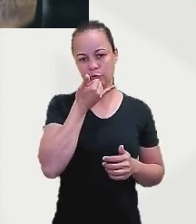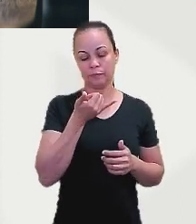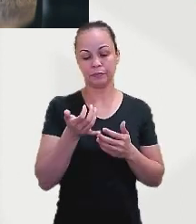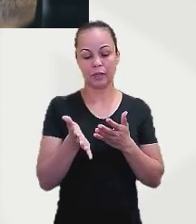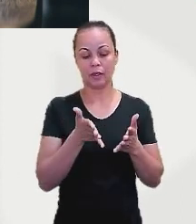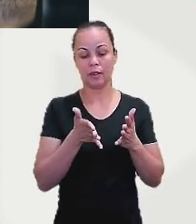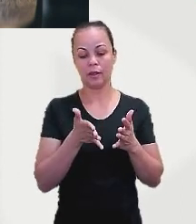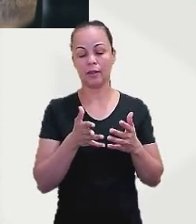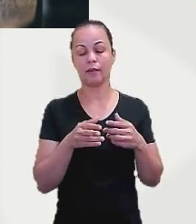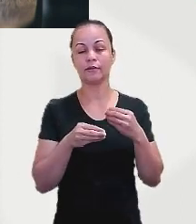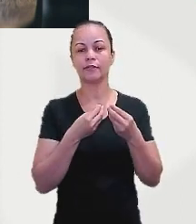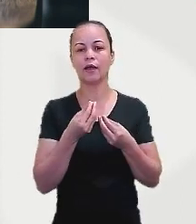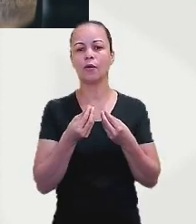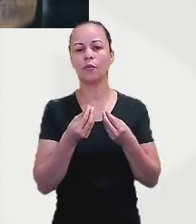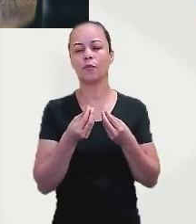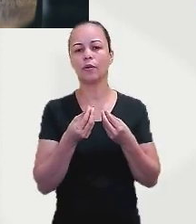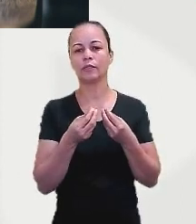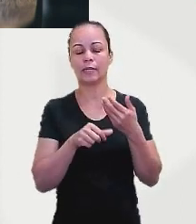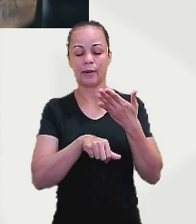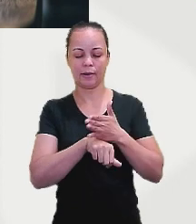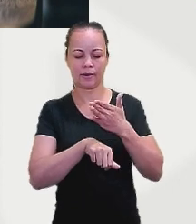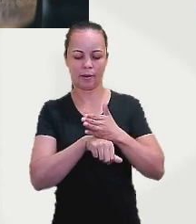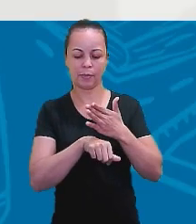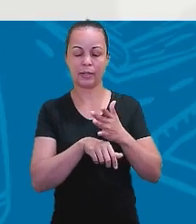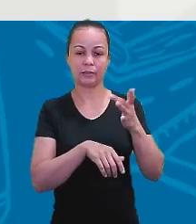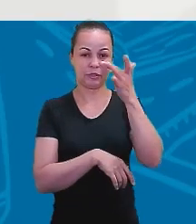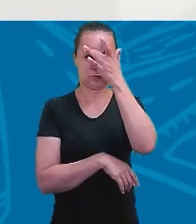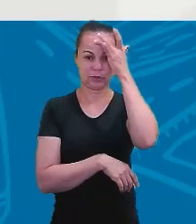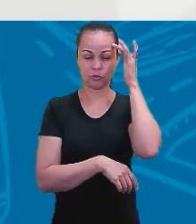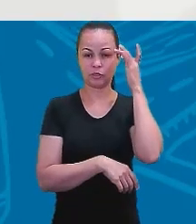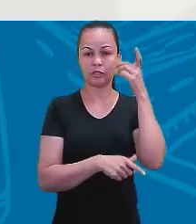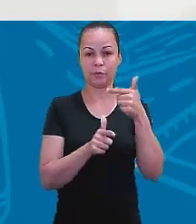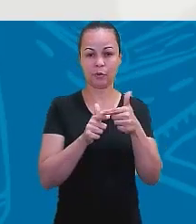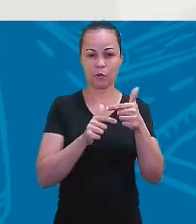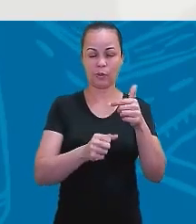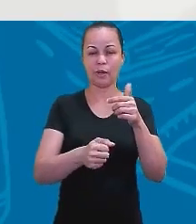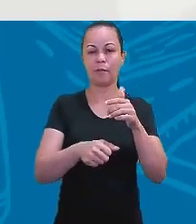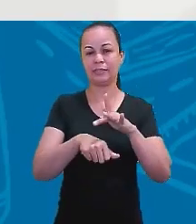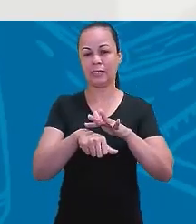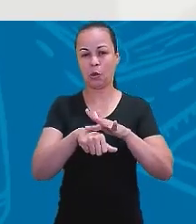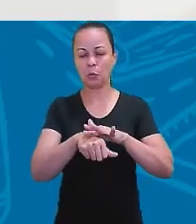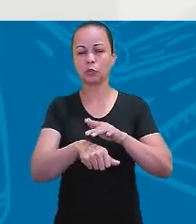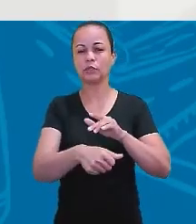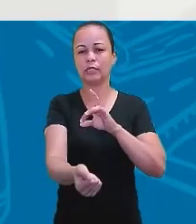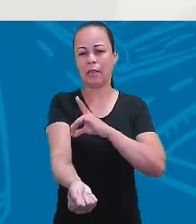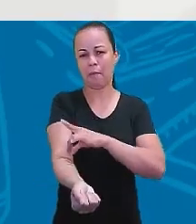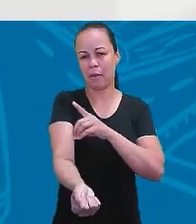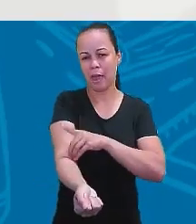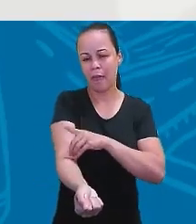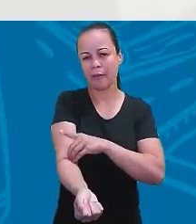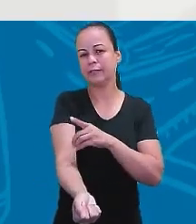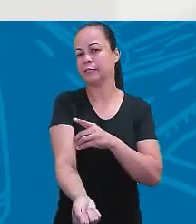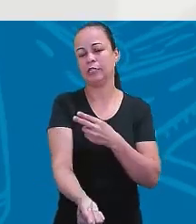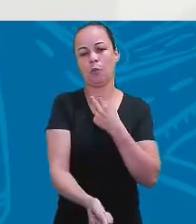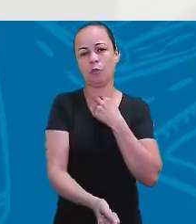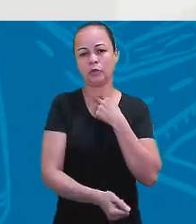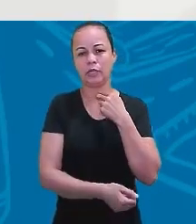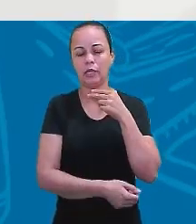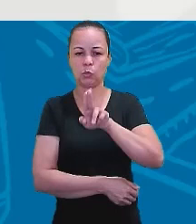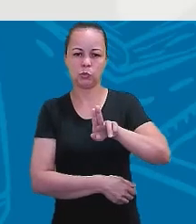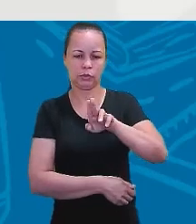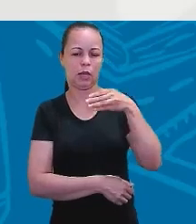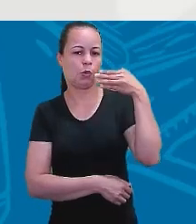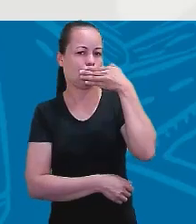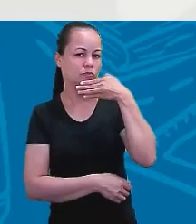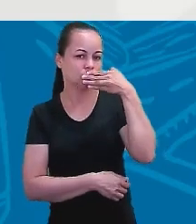substância que ela, na prática, para quem tem problema de diabetes, para quem tem algum problema de intolerância, de não poder fazer o uso do